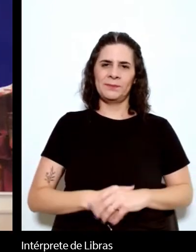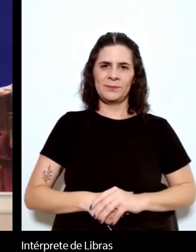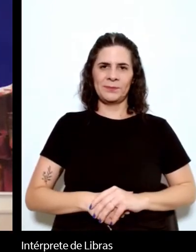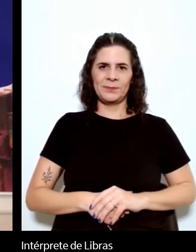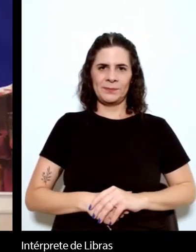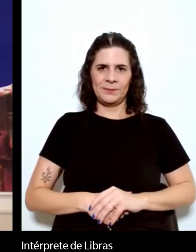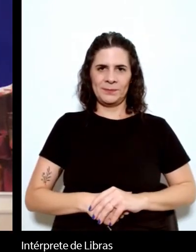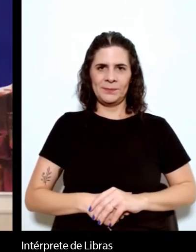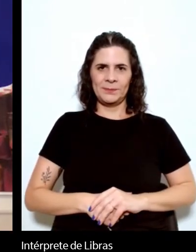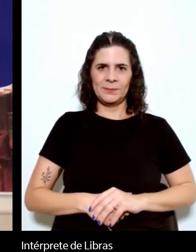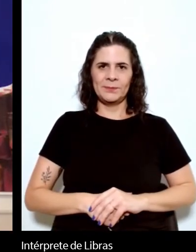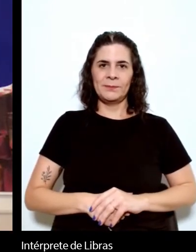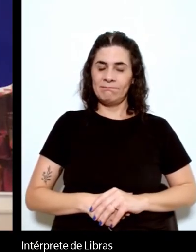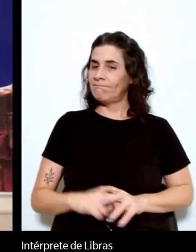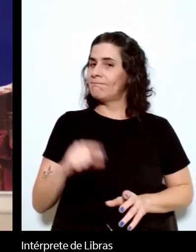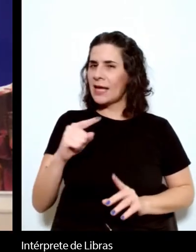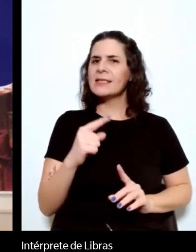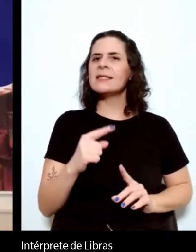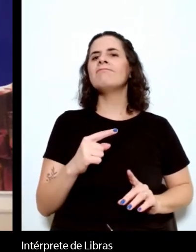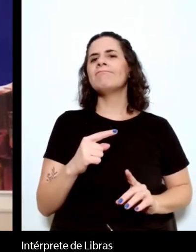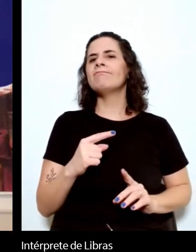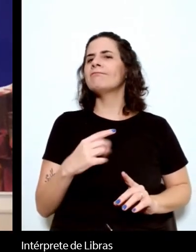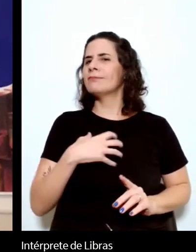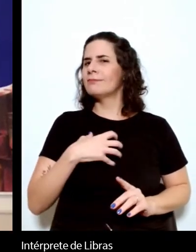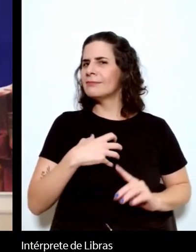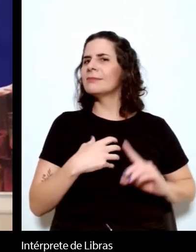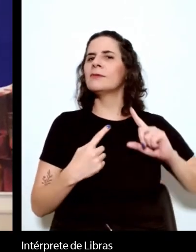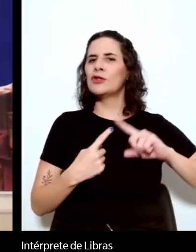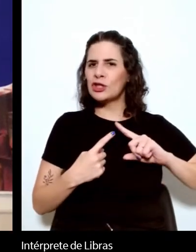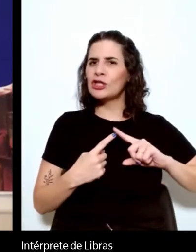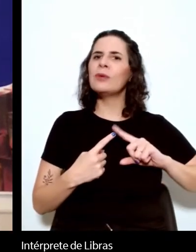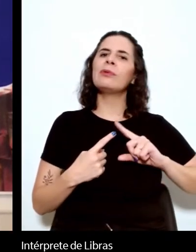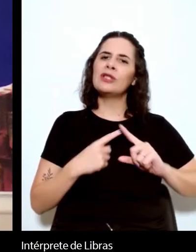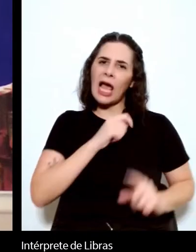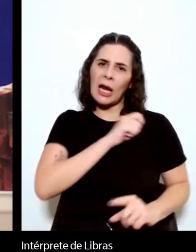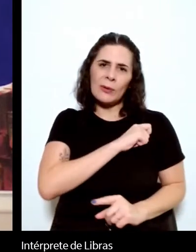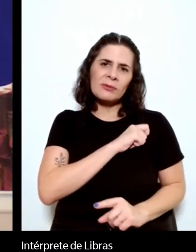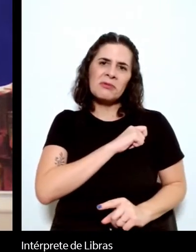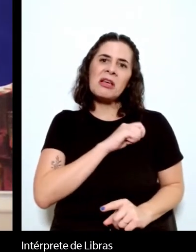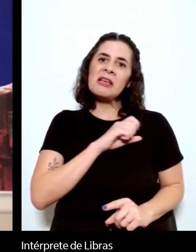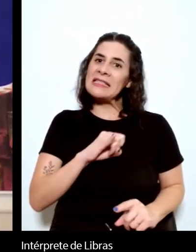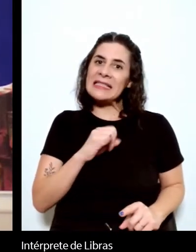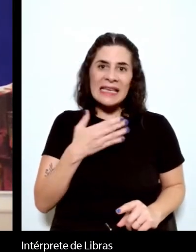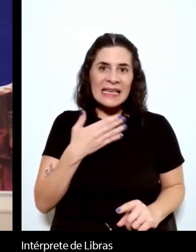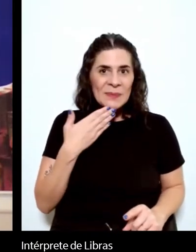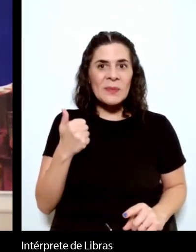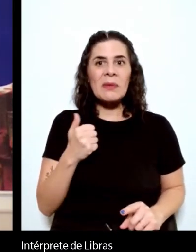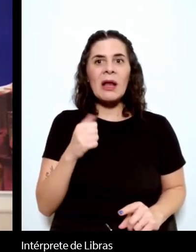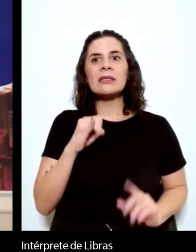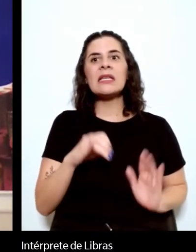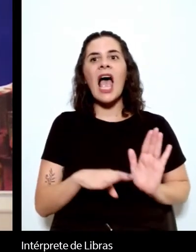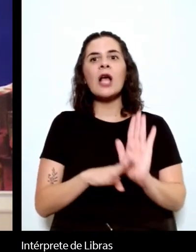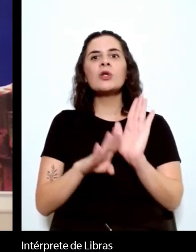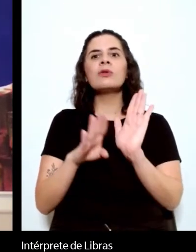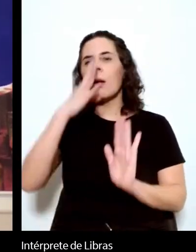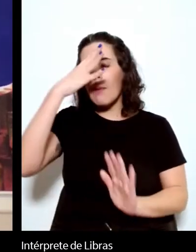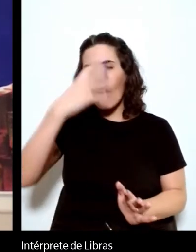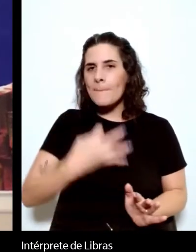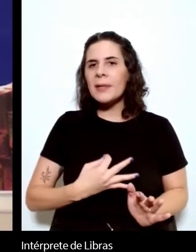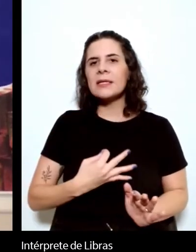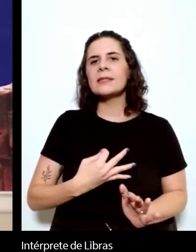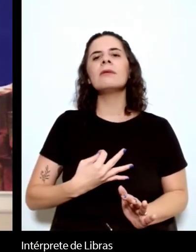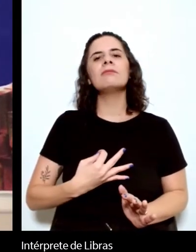esse tipo de aluno geral, quanto mais melhor, tudo ajuda para uma compreensão